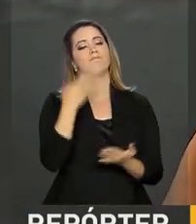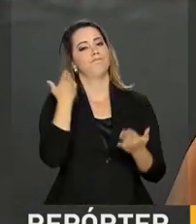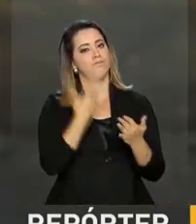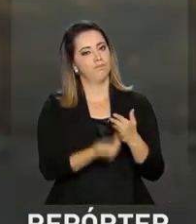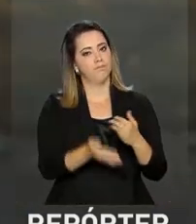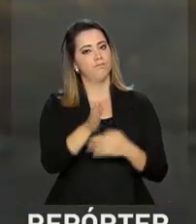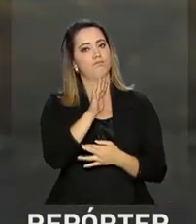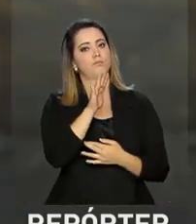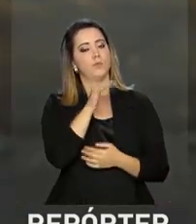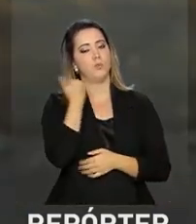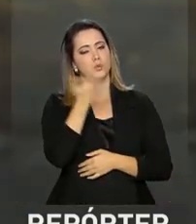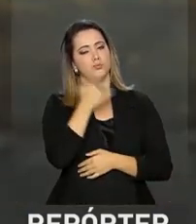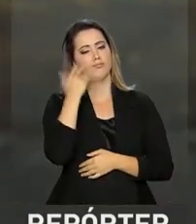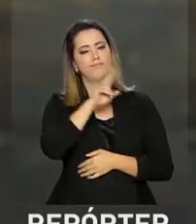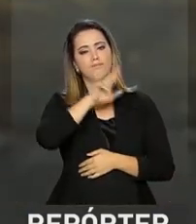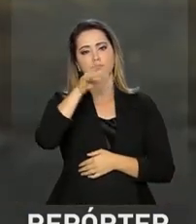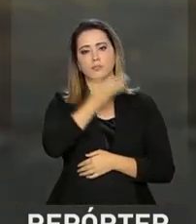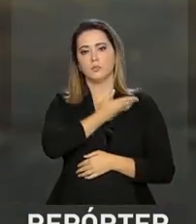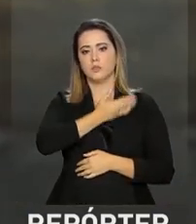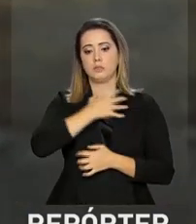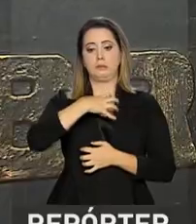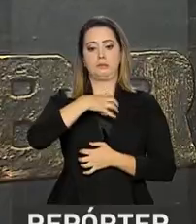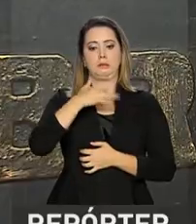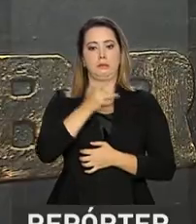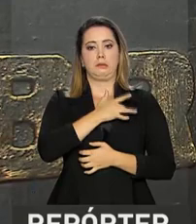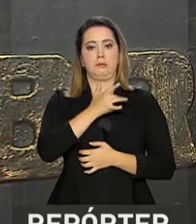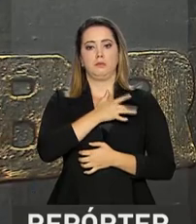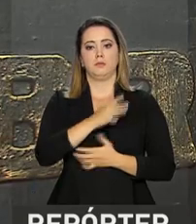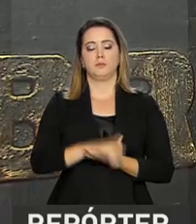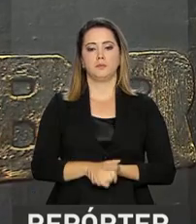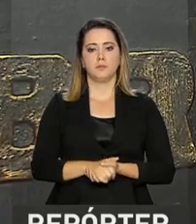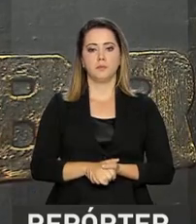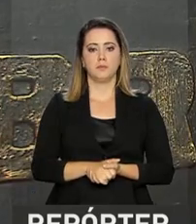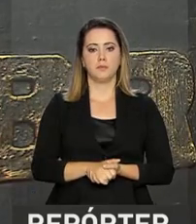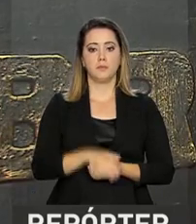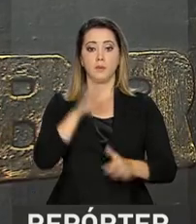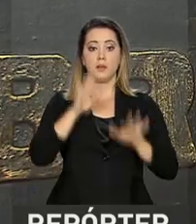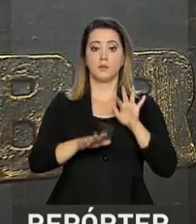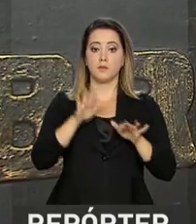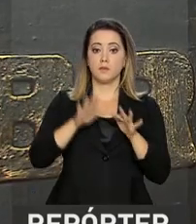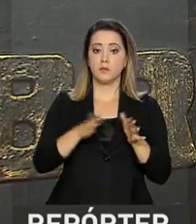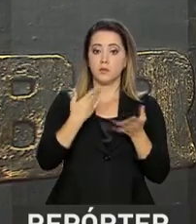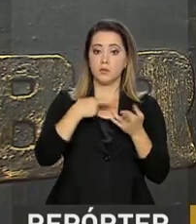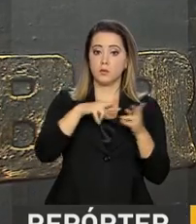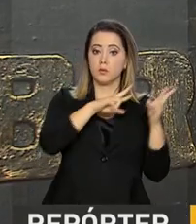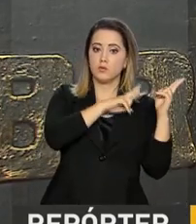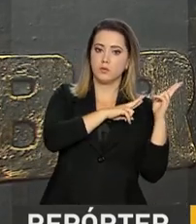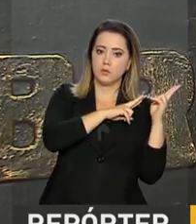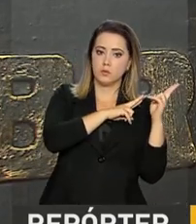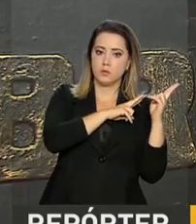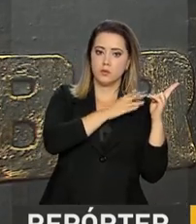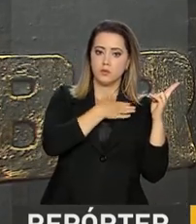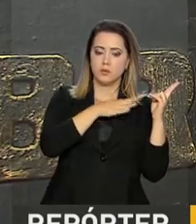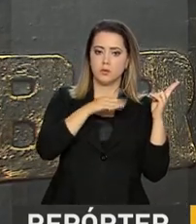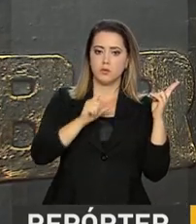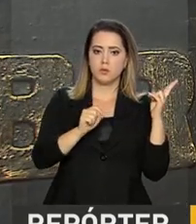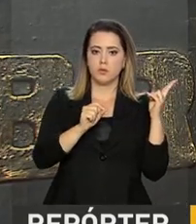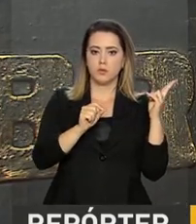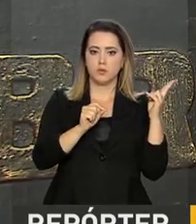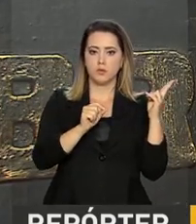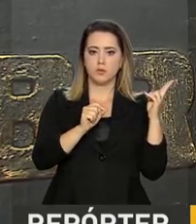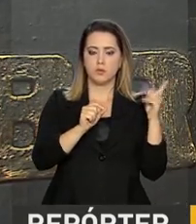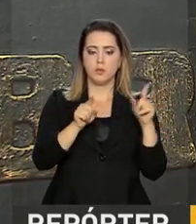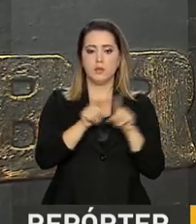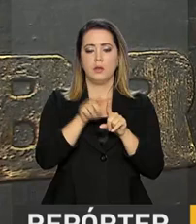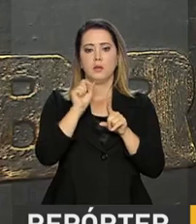batalhas e que em muitos momentos sentiu medo às vezes até do ia do ea minha barriga enfim